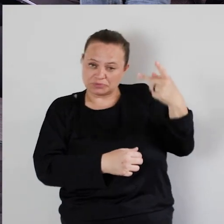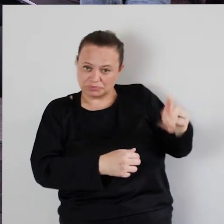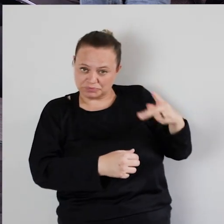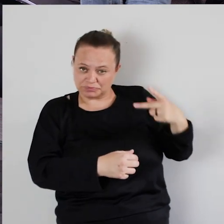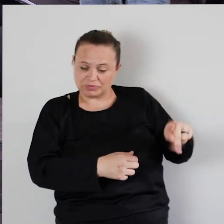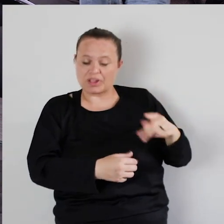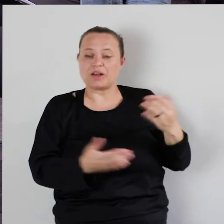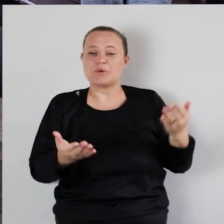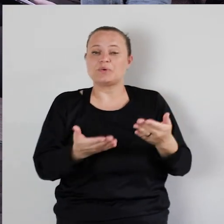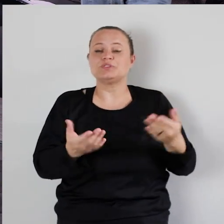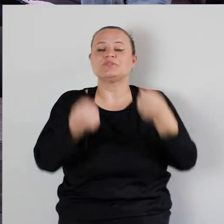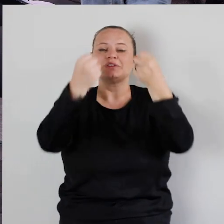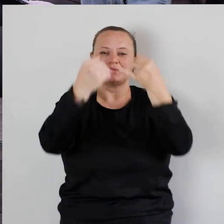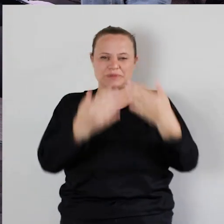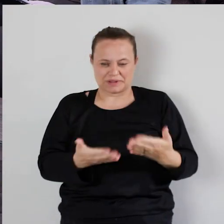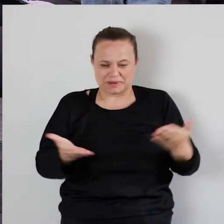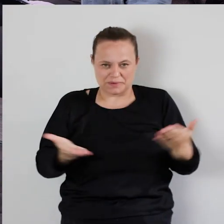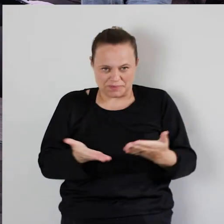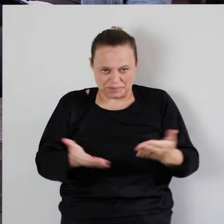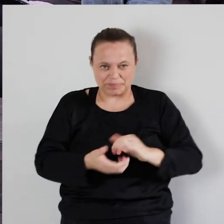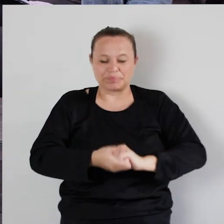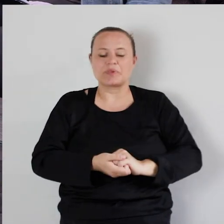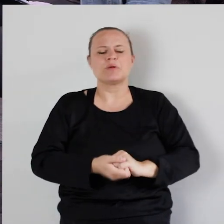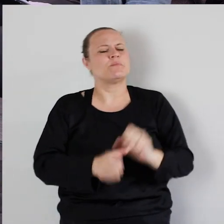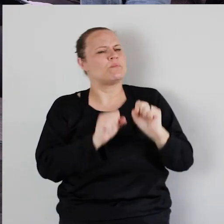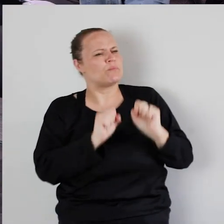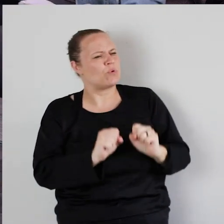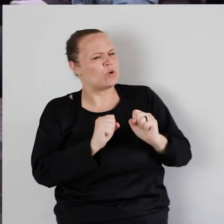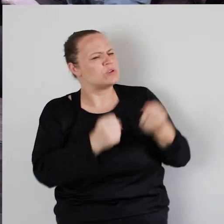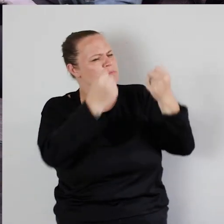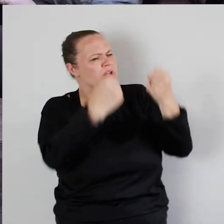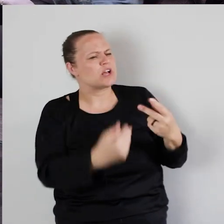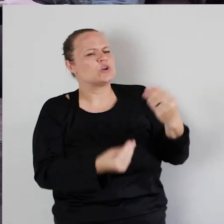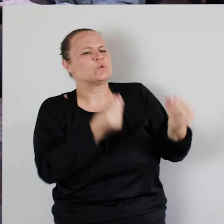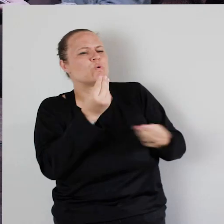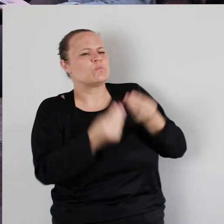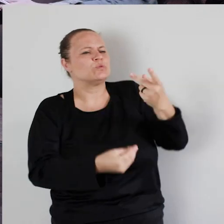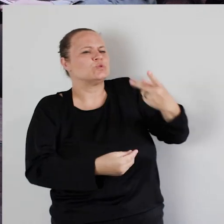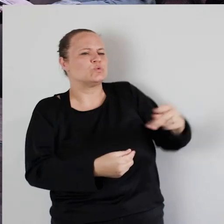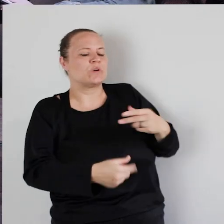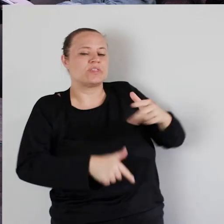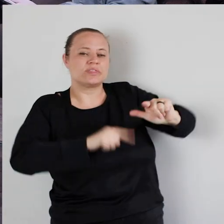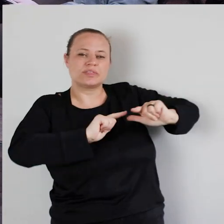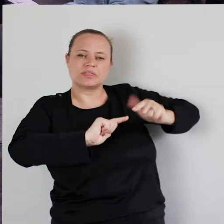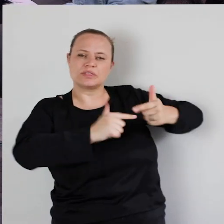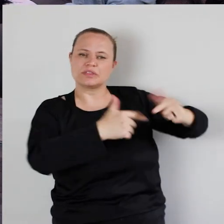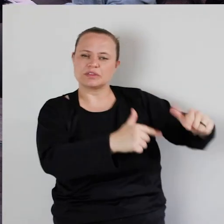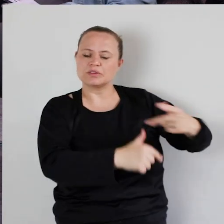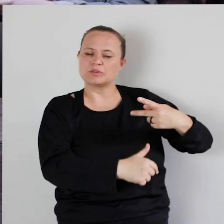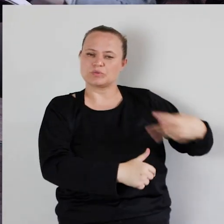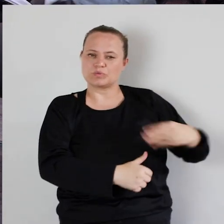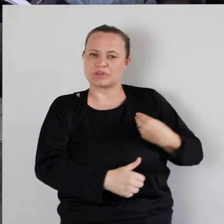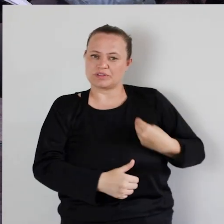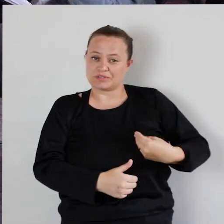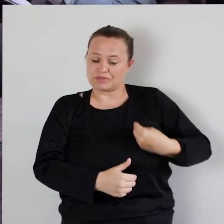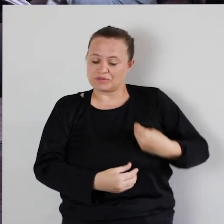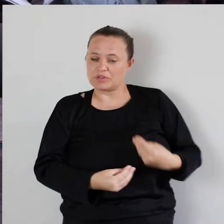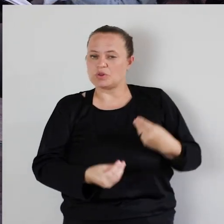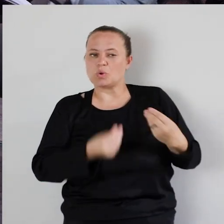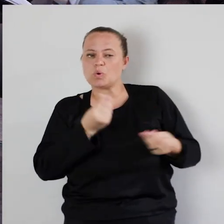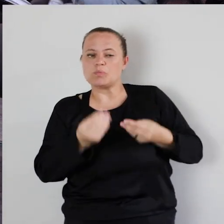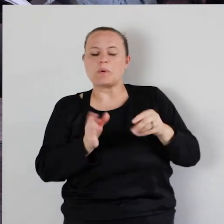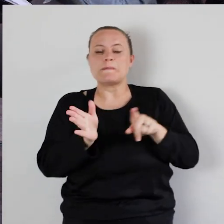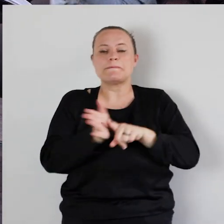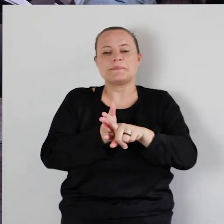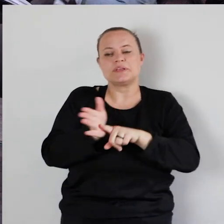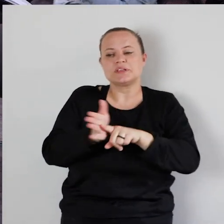na Universidade do México, né, do qual a gente vai falar um pouquinho agora. Heloísa, pode contar um pouquinho da sua trajetória para a gente? Como foi essa